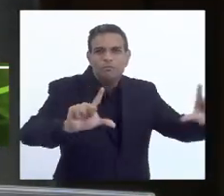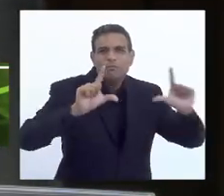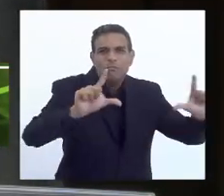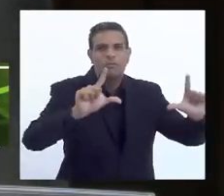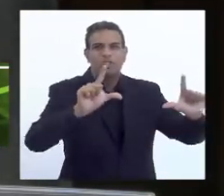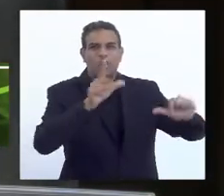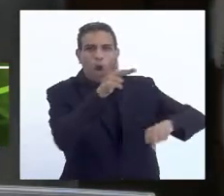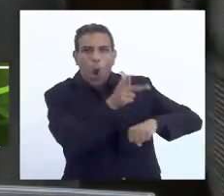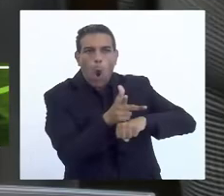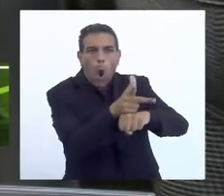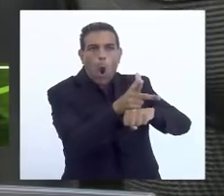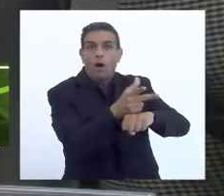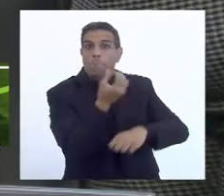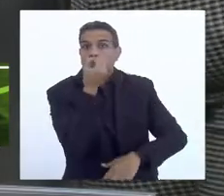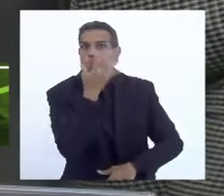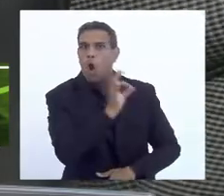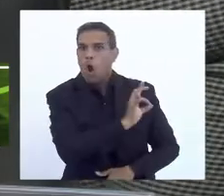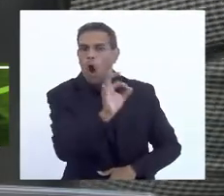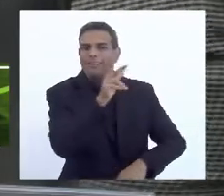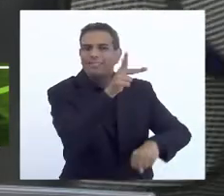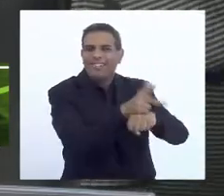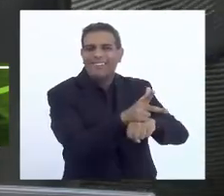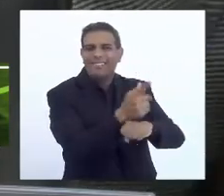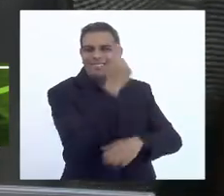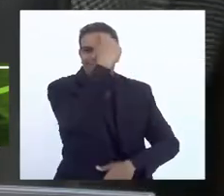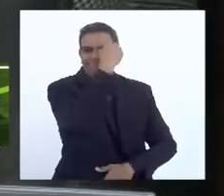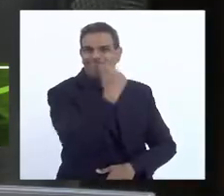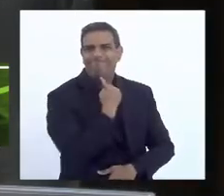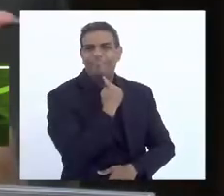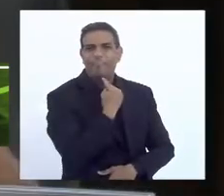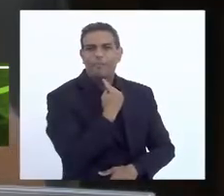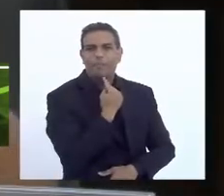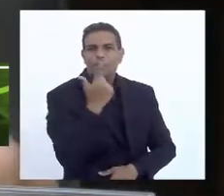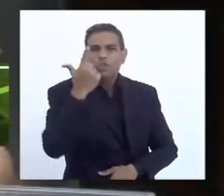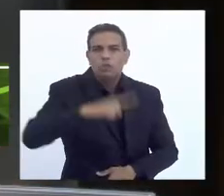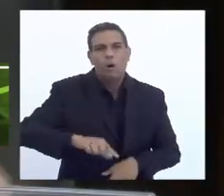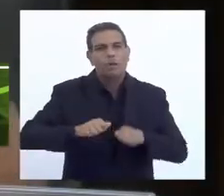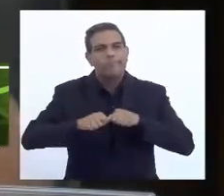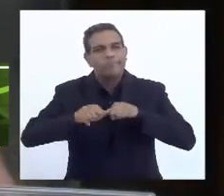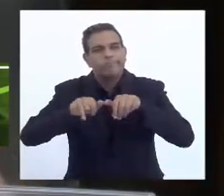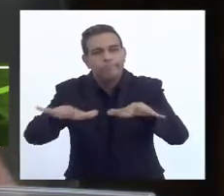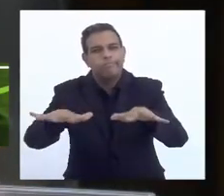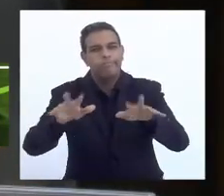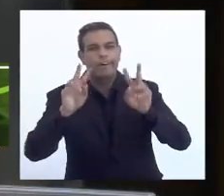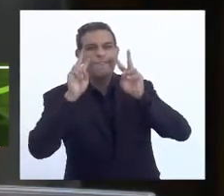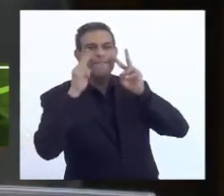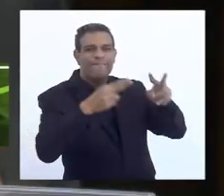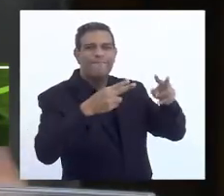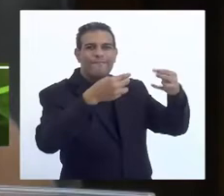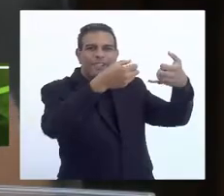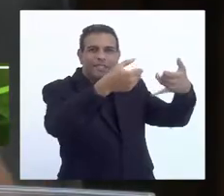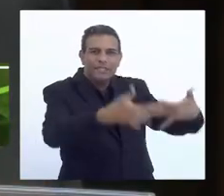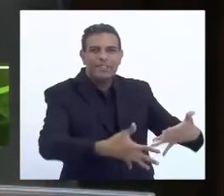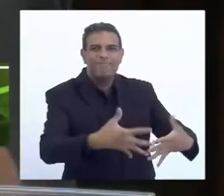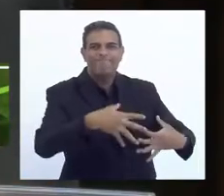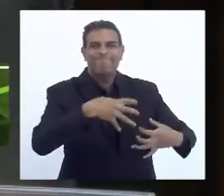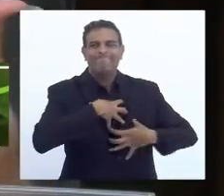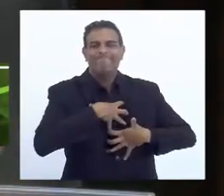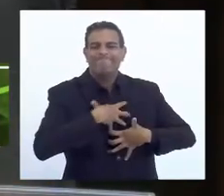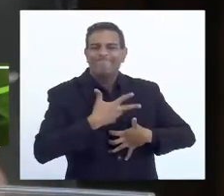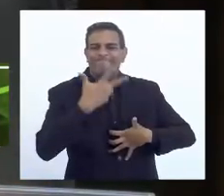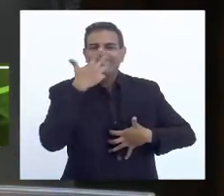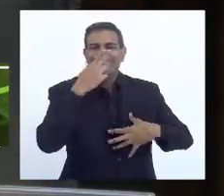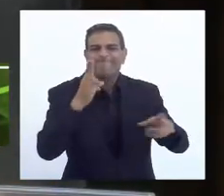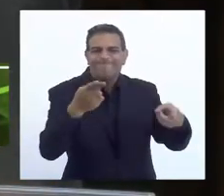foi gravado, ótimo que foi gravado, mas aquela imagem sendo reproduzida, e até hoje, toda vez que se fala do caso, se reproduz